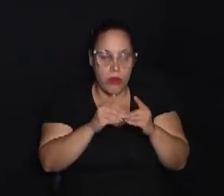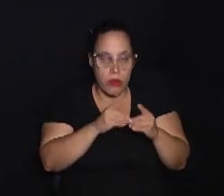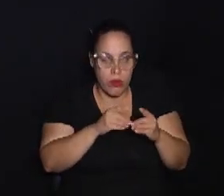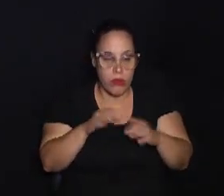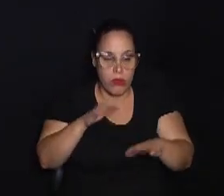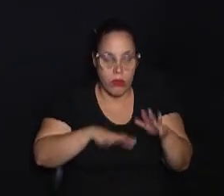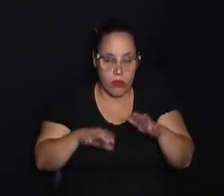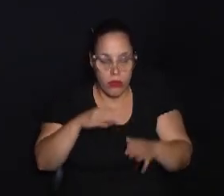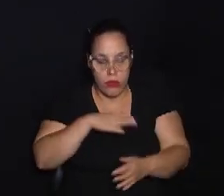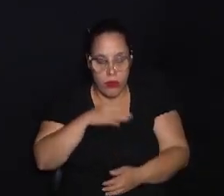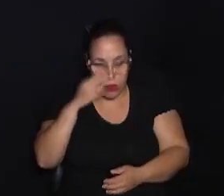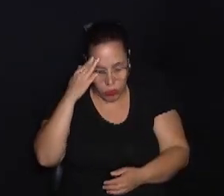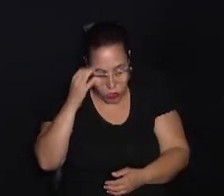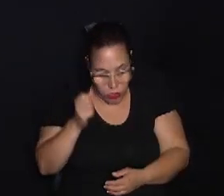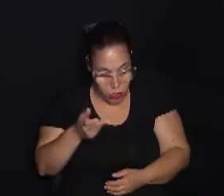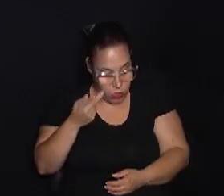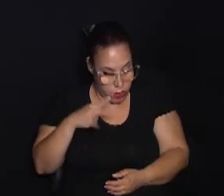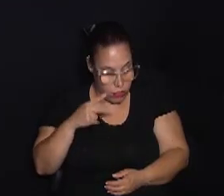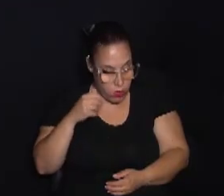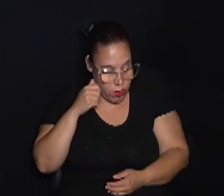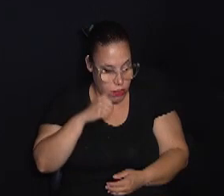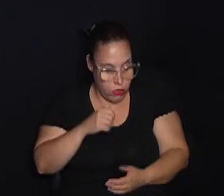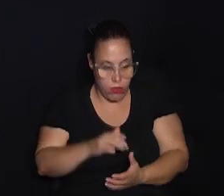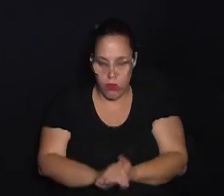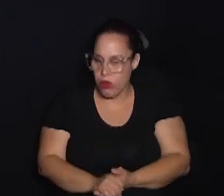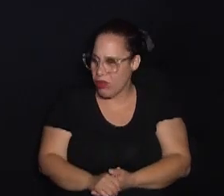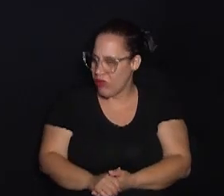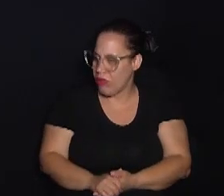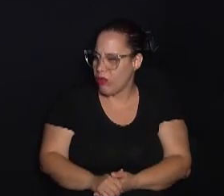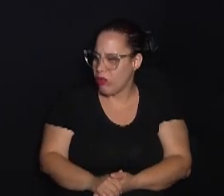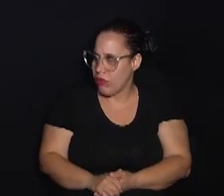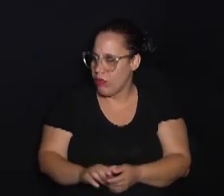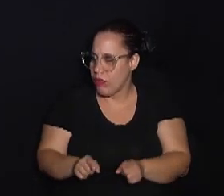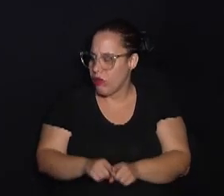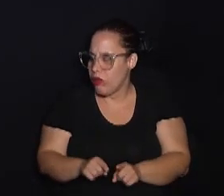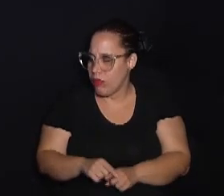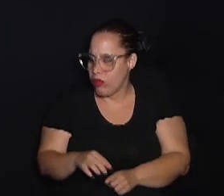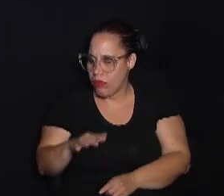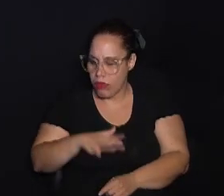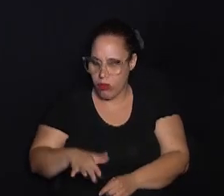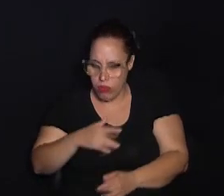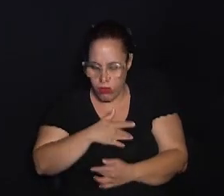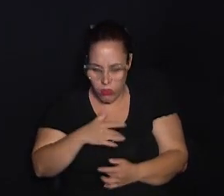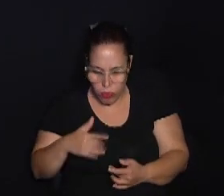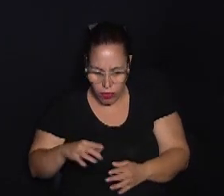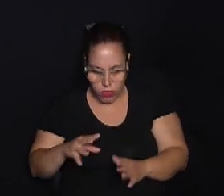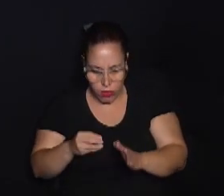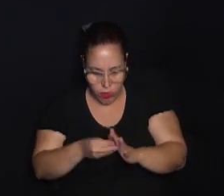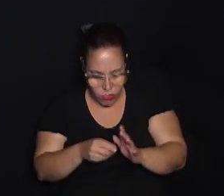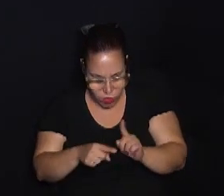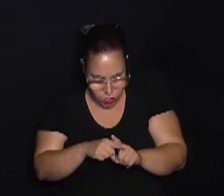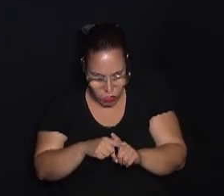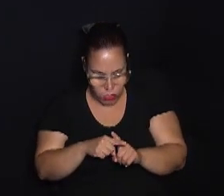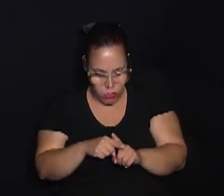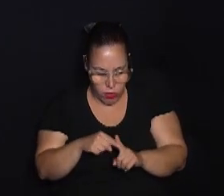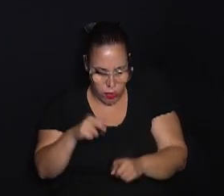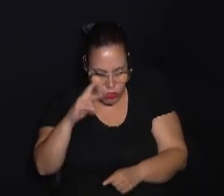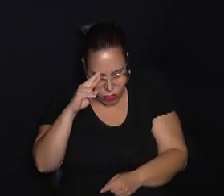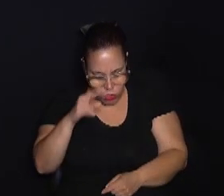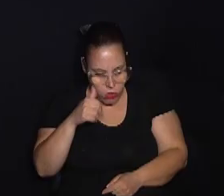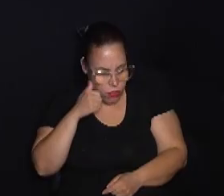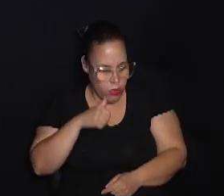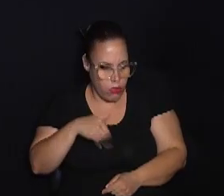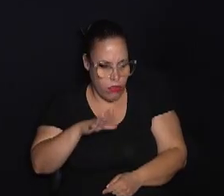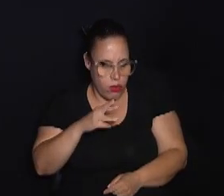cidade, né? E eu sou vereadora da cidade. E, vereadora, e também, ainda na área da saúde, né, das emendas impositivas, a senhora destinou mais